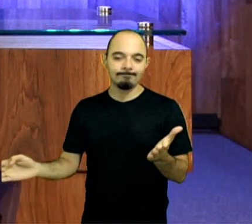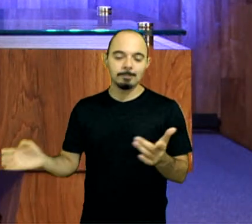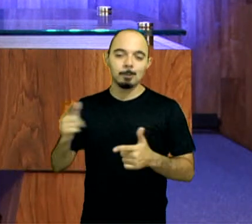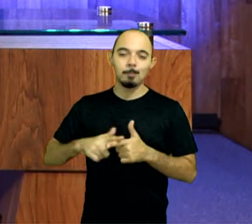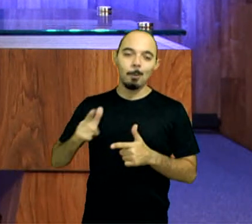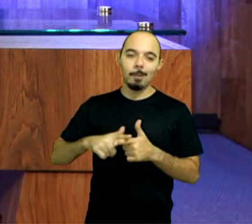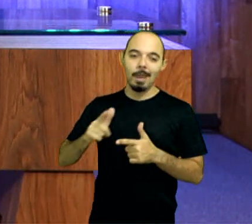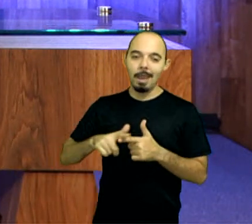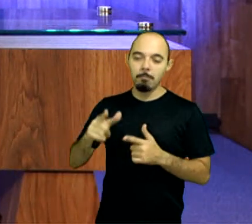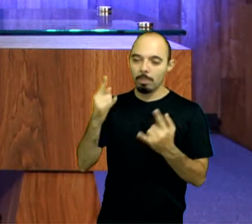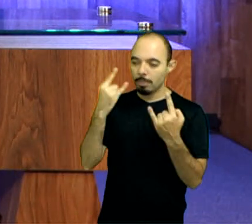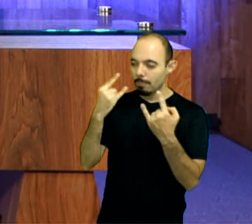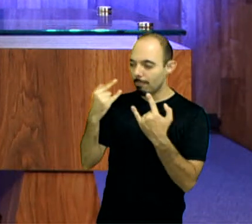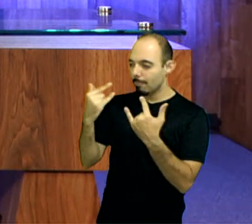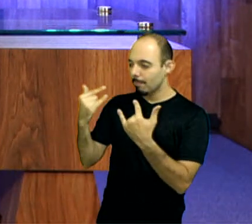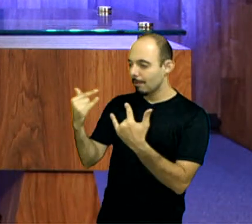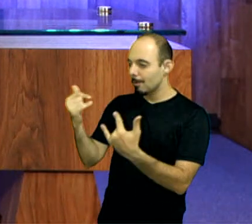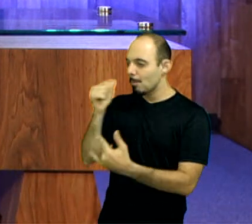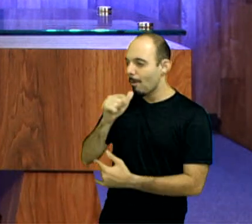Gostava de mulheres.